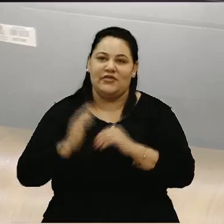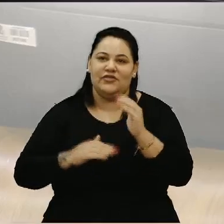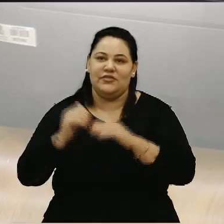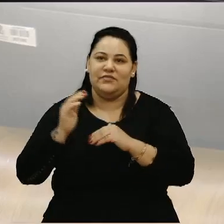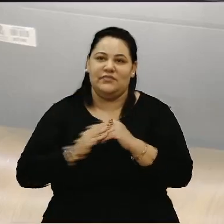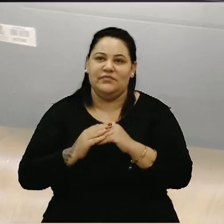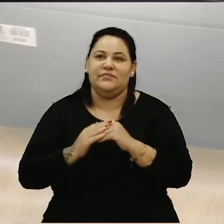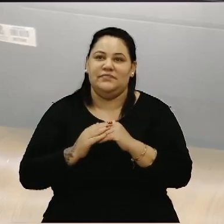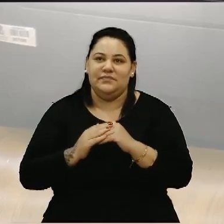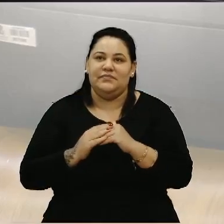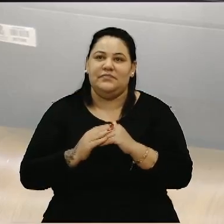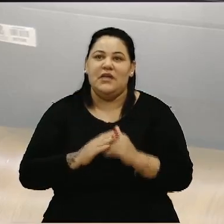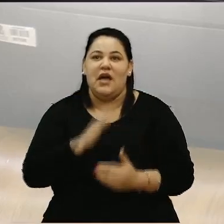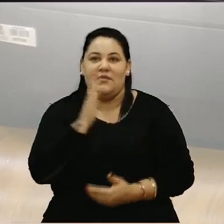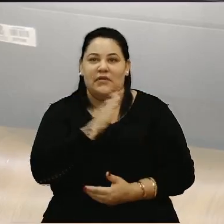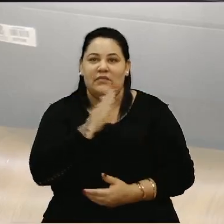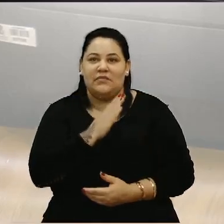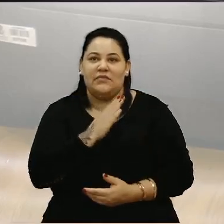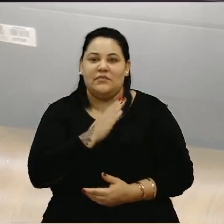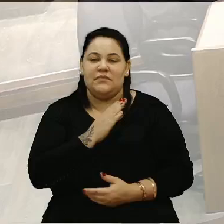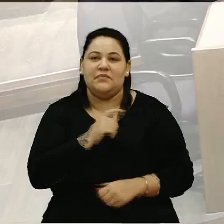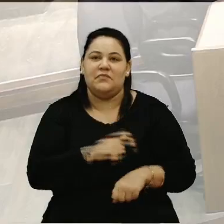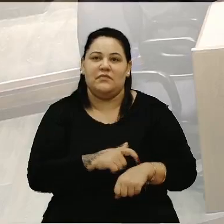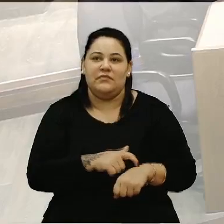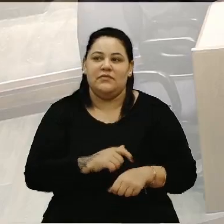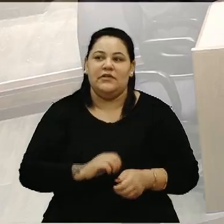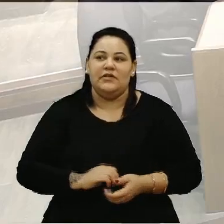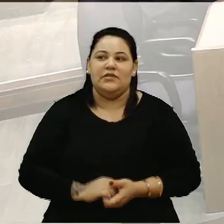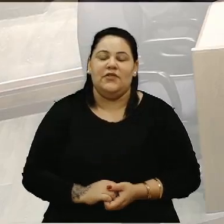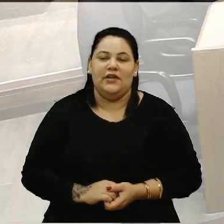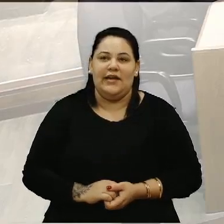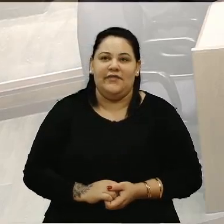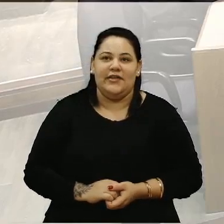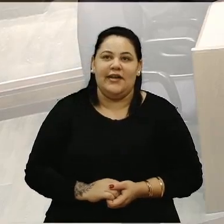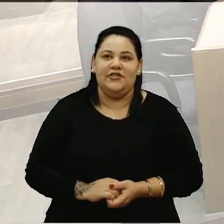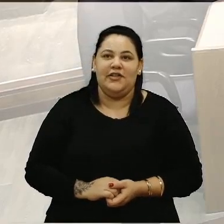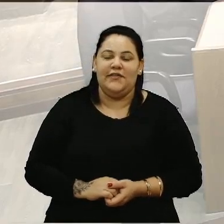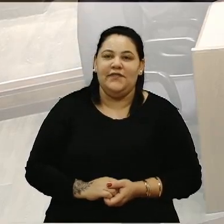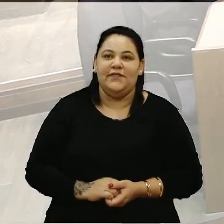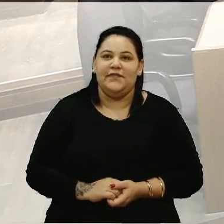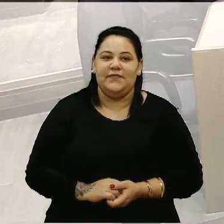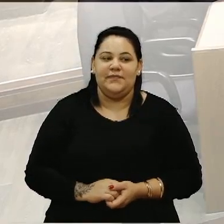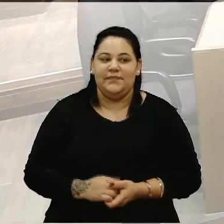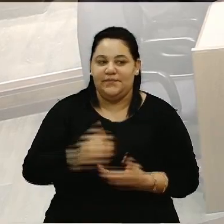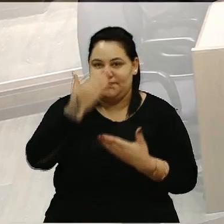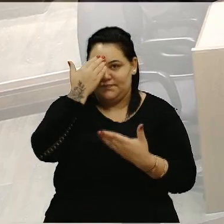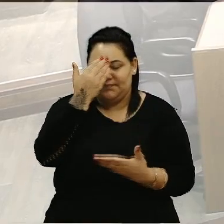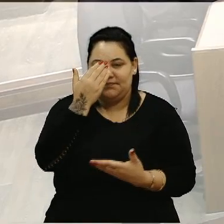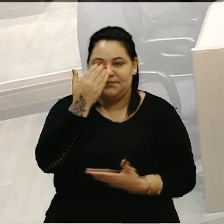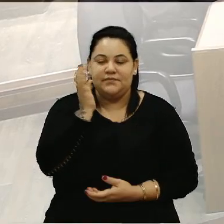em breve momento. Obrigado, vereador Felipe. Olha, essa história aí